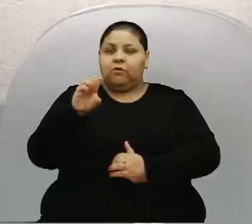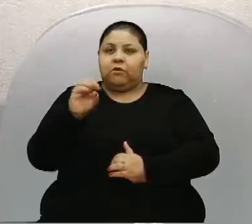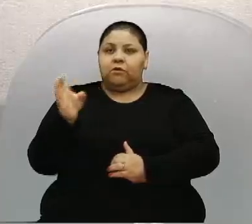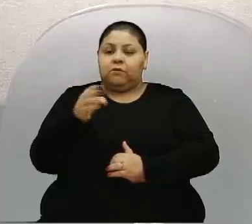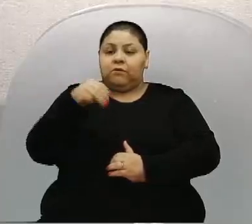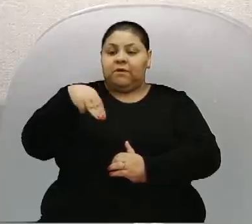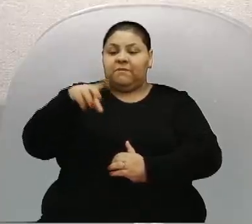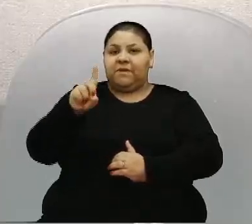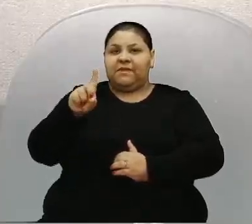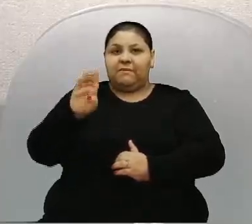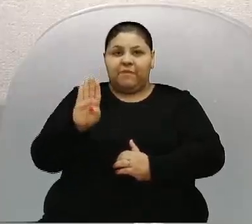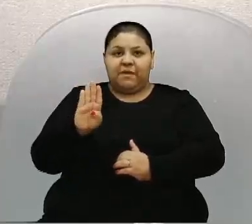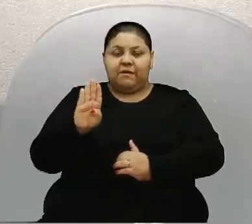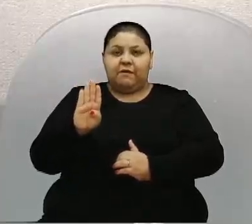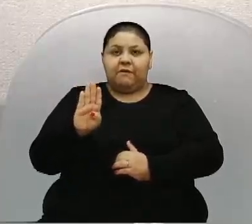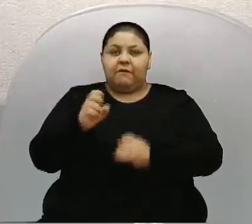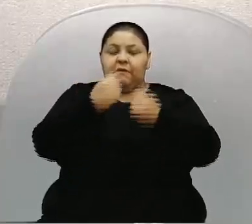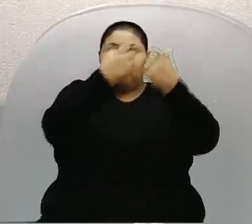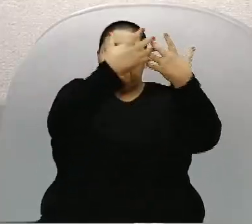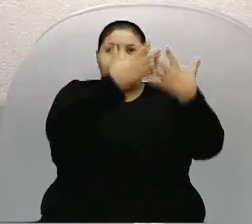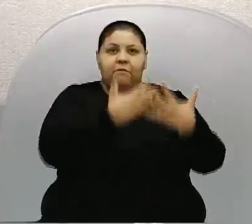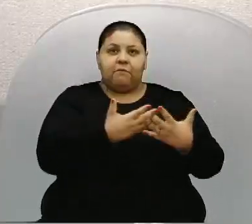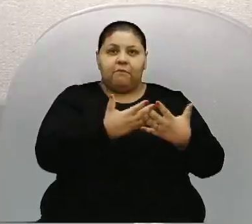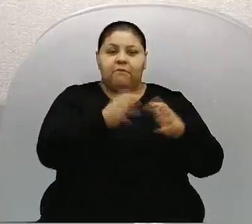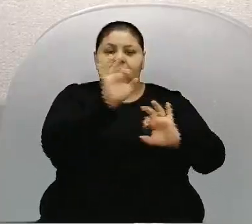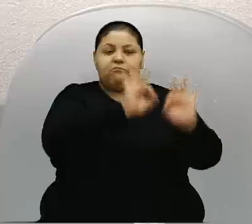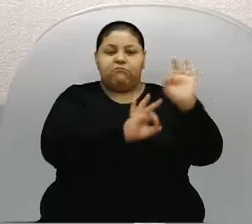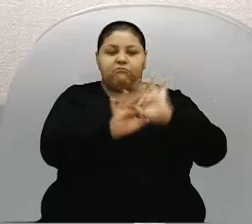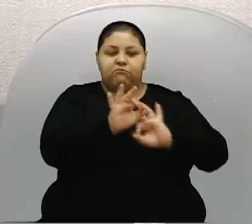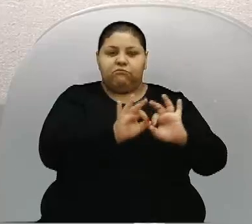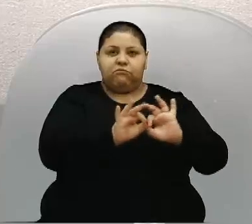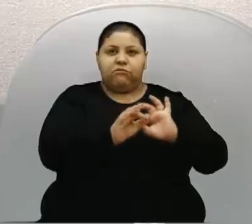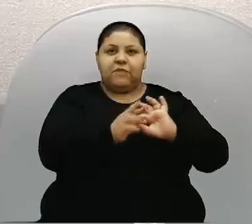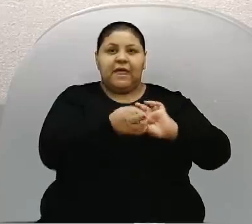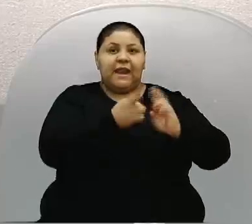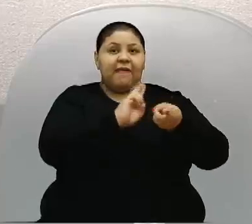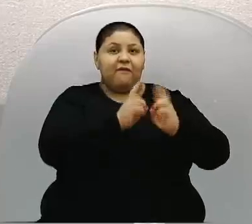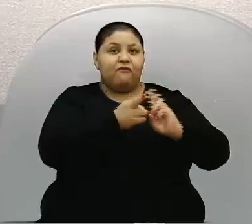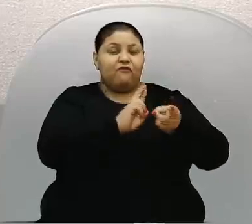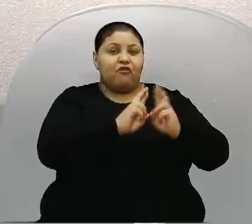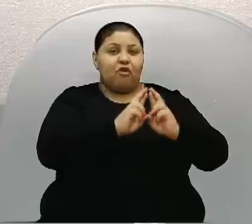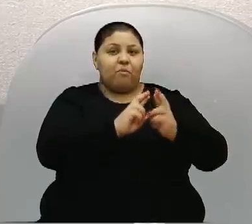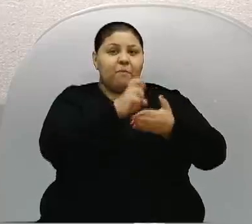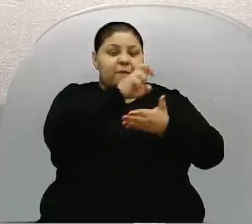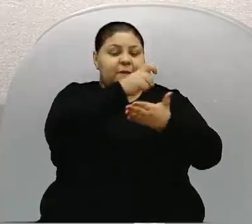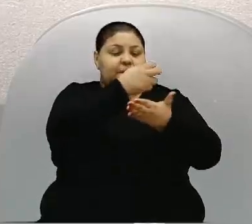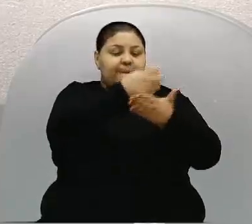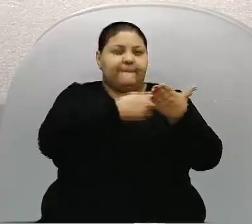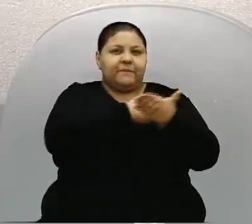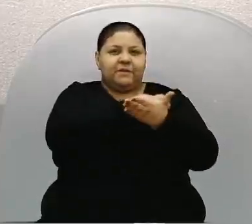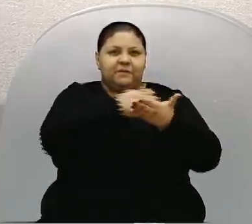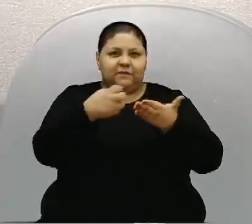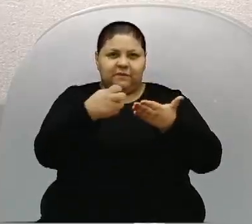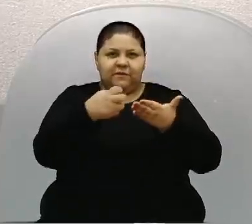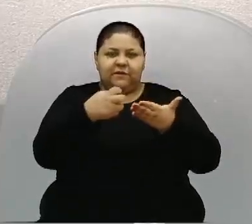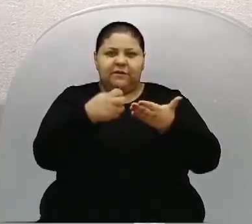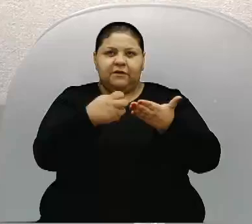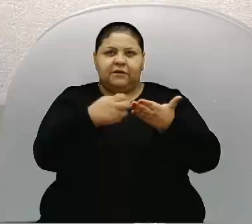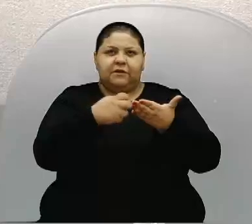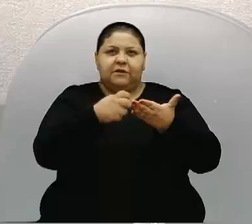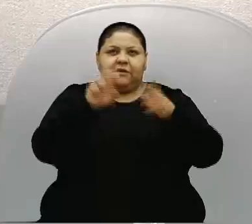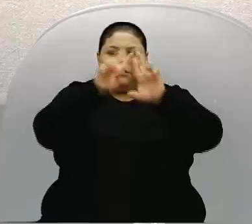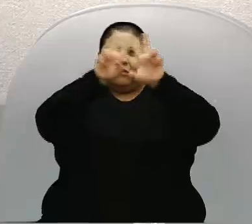Amazonas, que dispõe sobre a regulamentação da reforma tributária, em especial ao tema em que se refere às questões